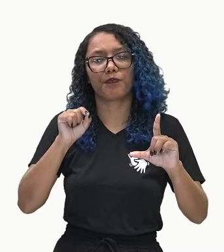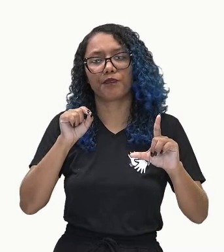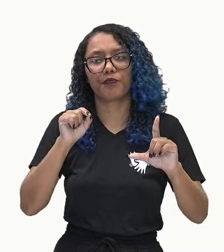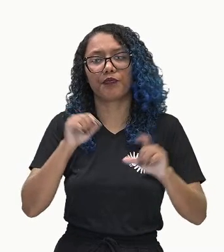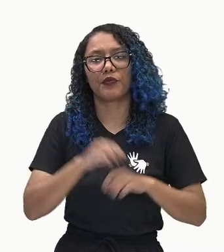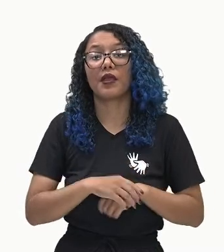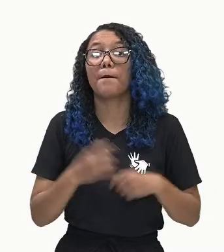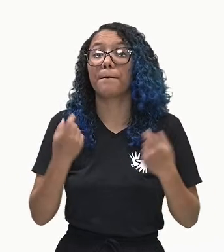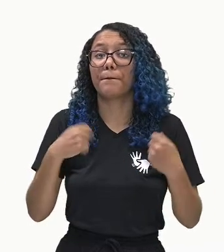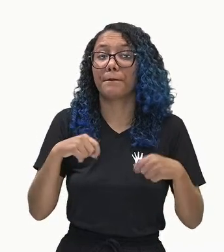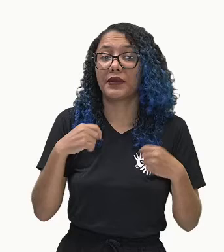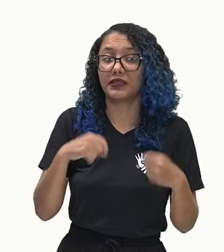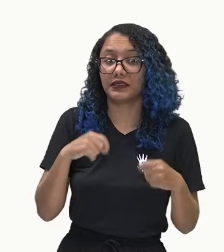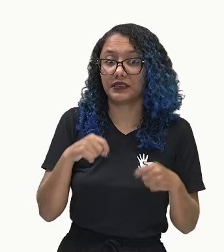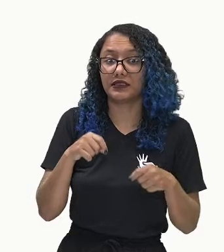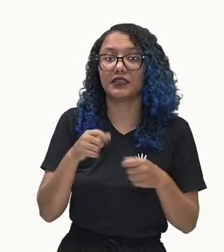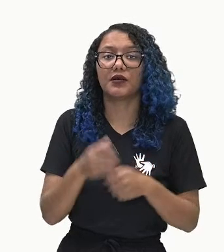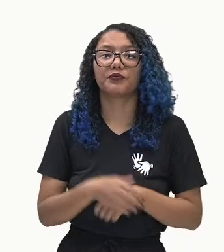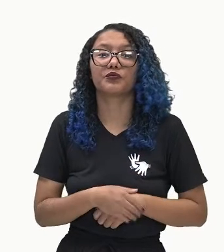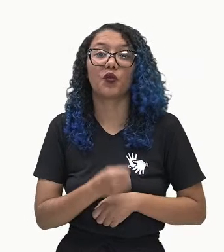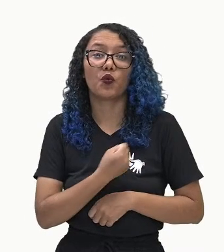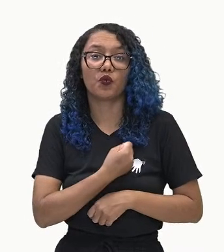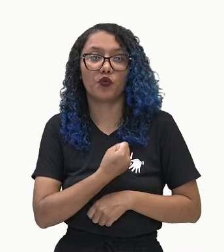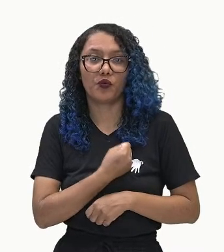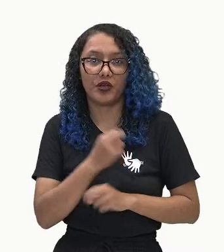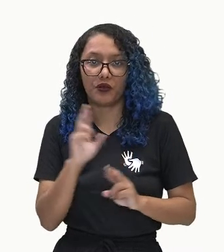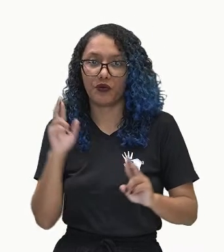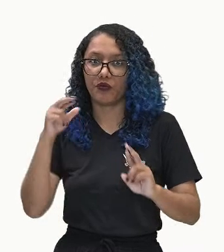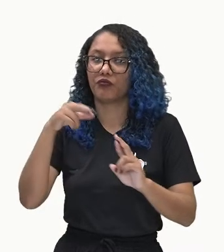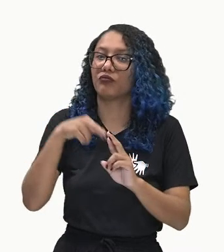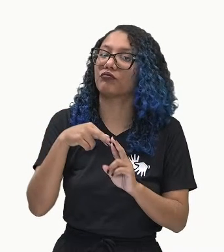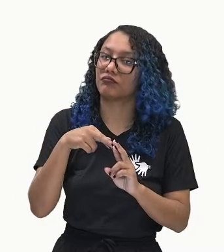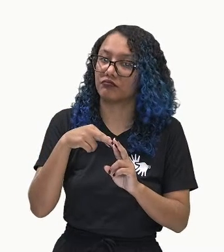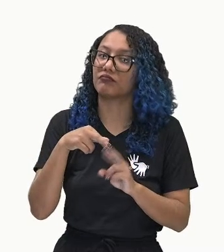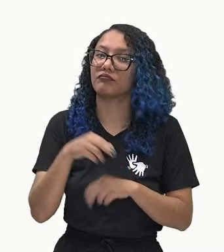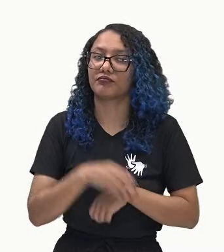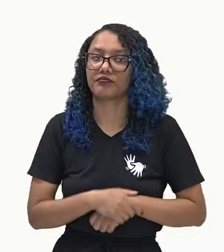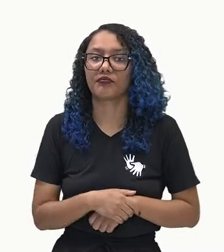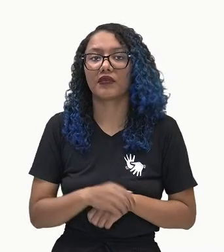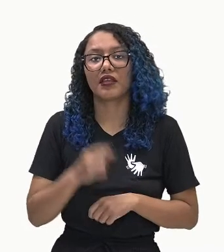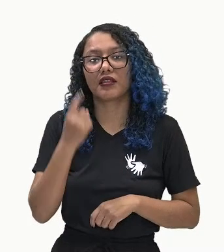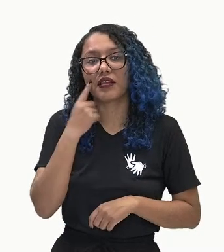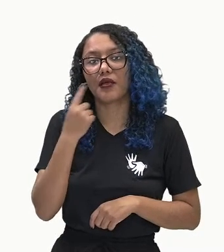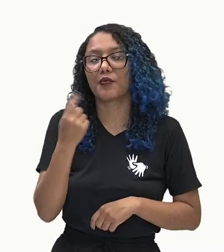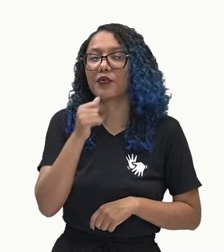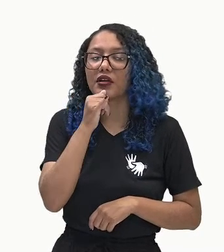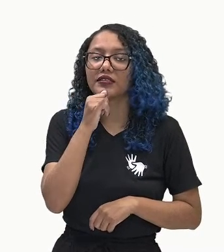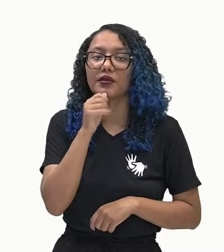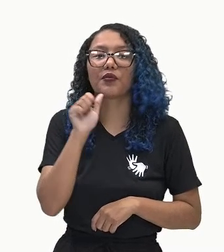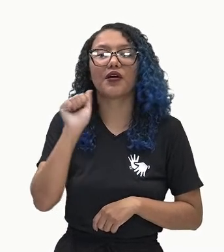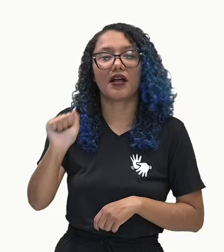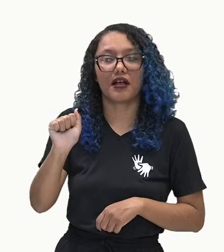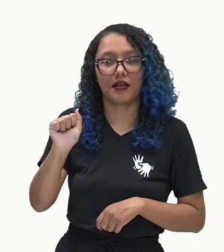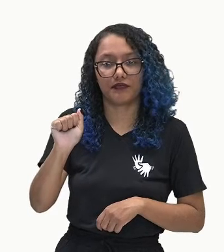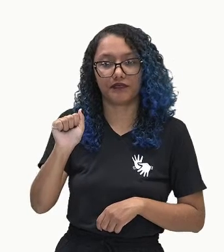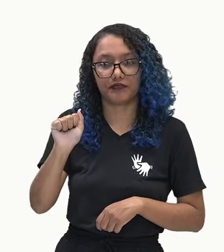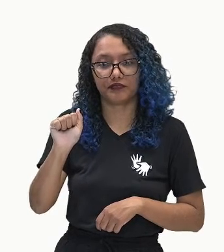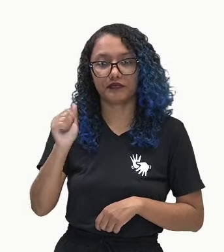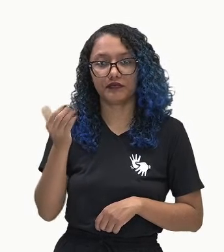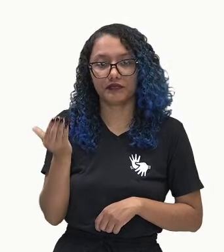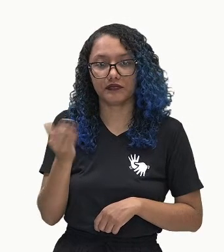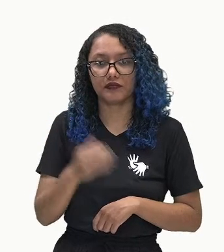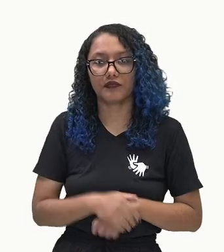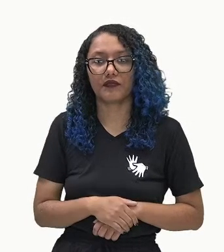nesse caso, eu tenho as coordenadas do ponto A, que são iguais a 1 e 1, e